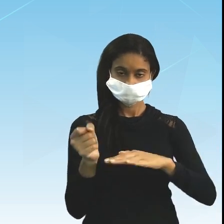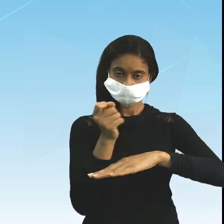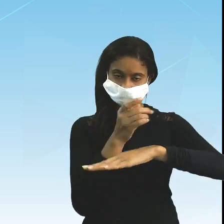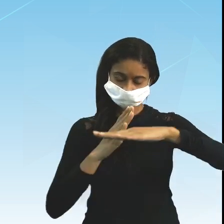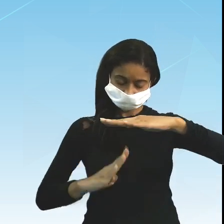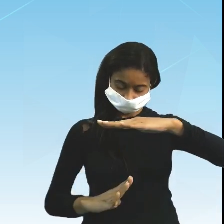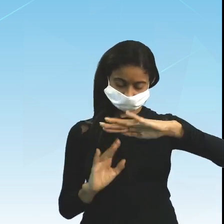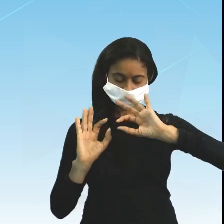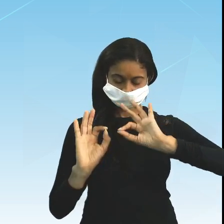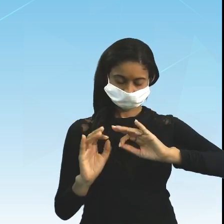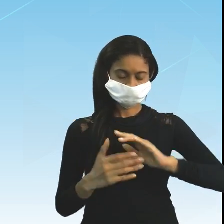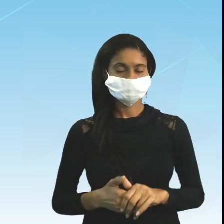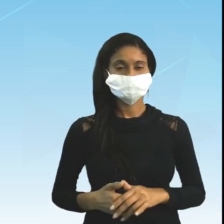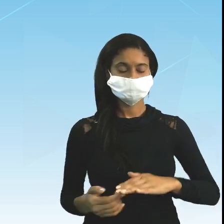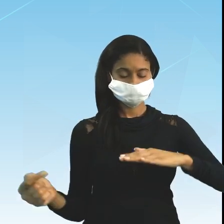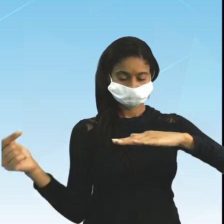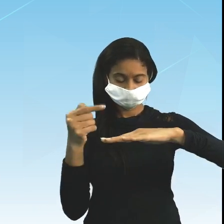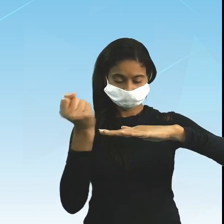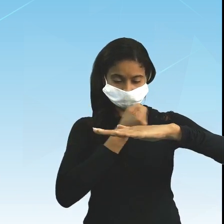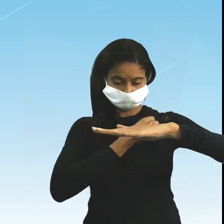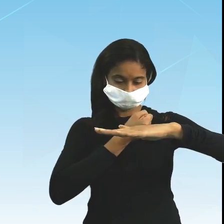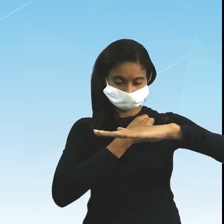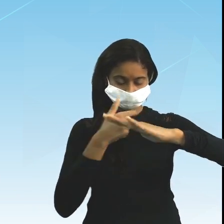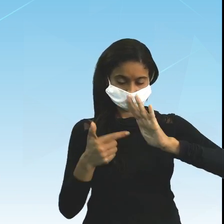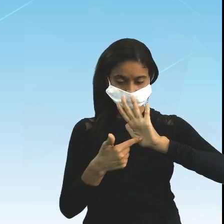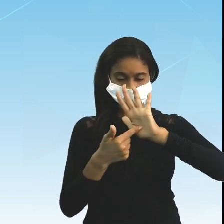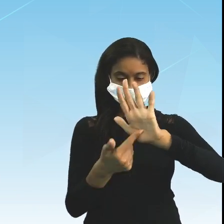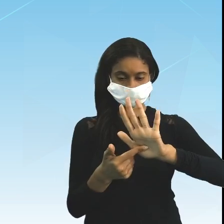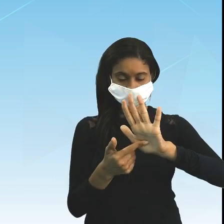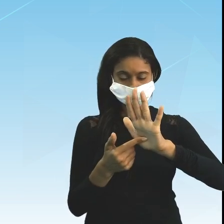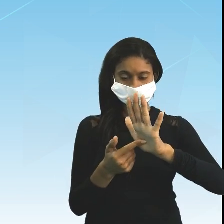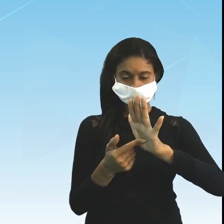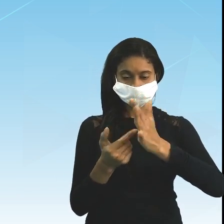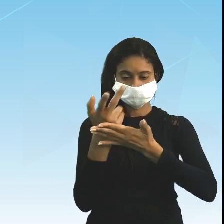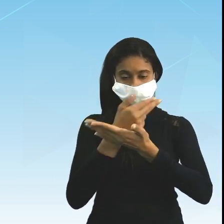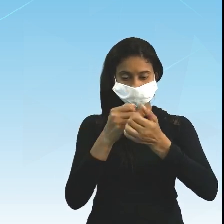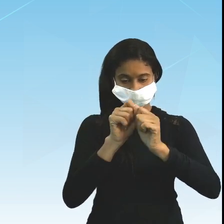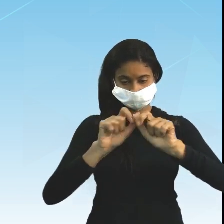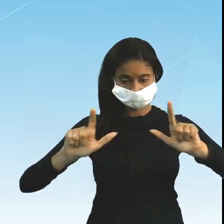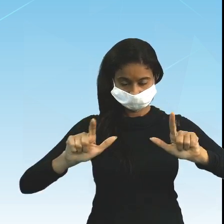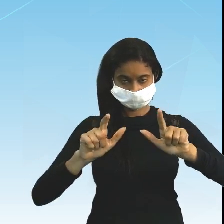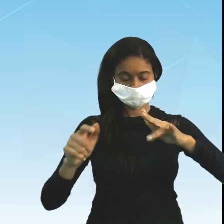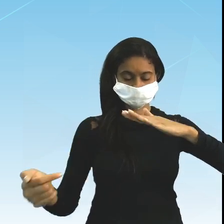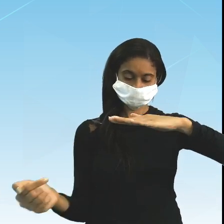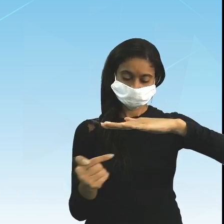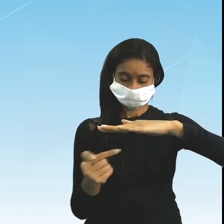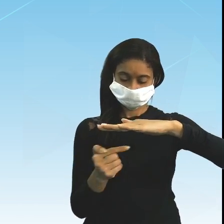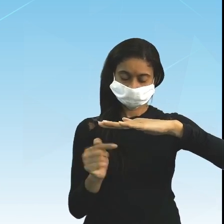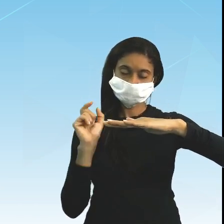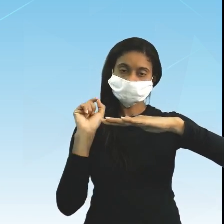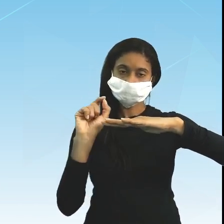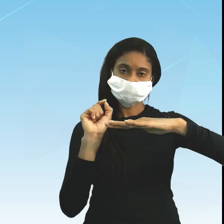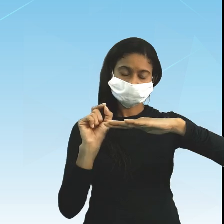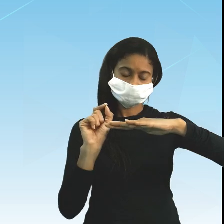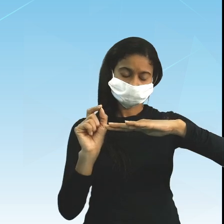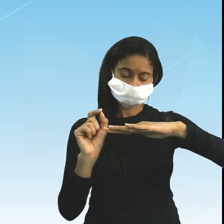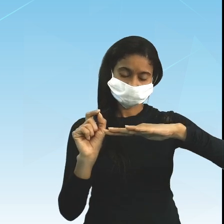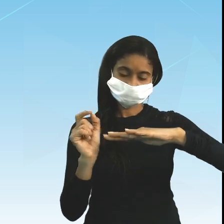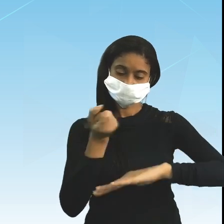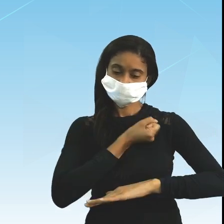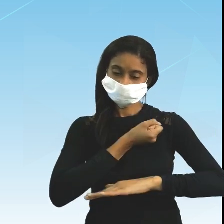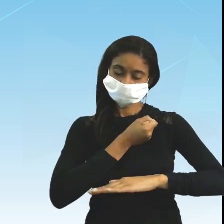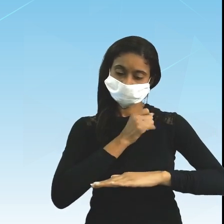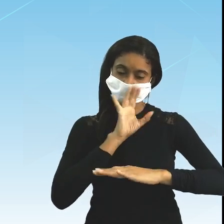dividida. Então, vai estar o numerador representando a medida geral do mapa e o outro denominador vai ser a medida